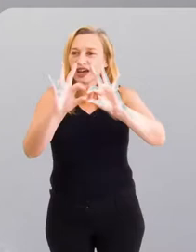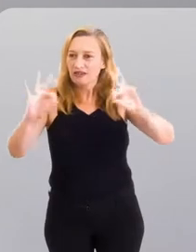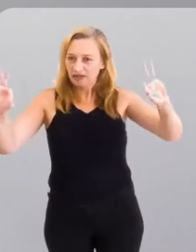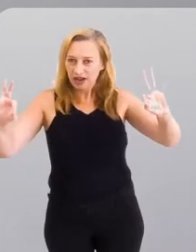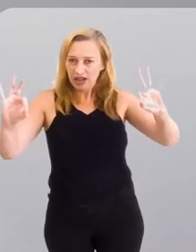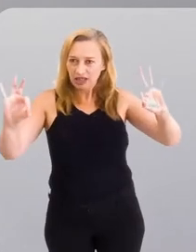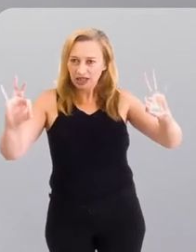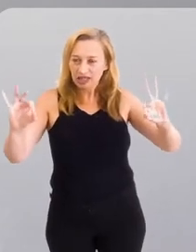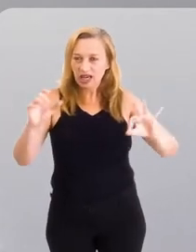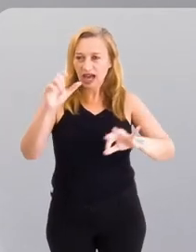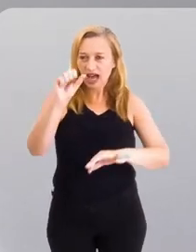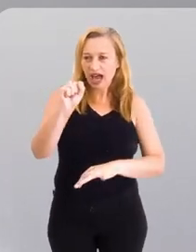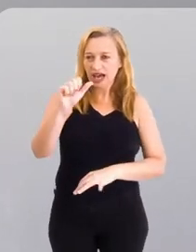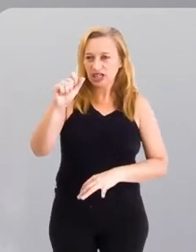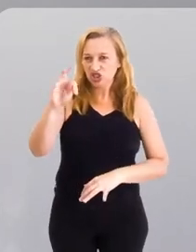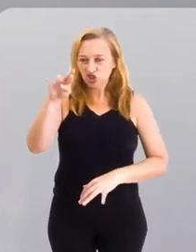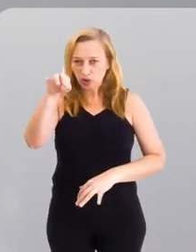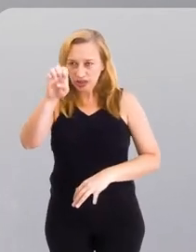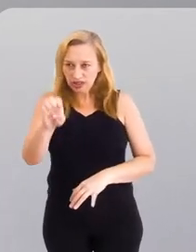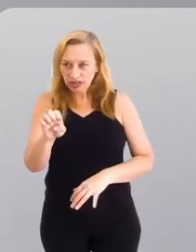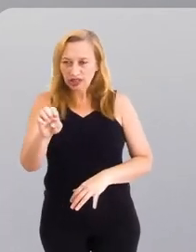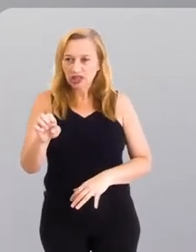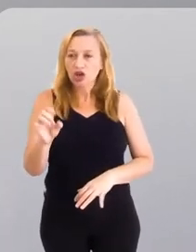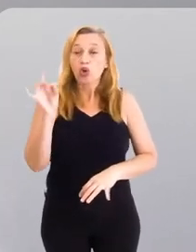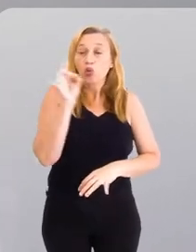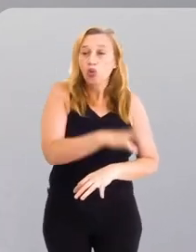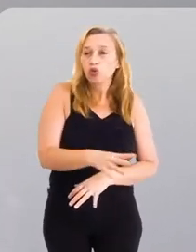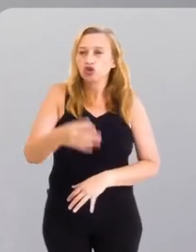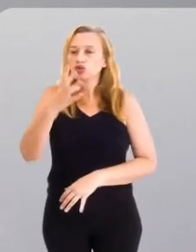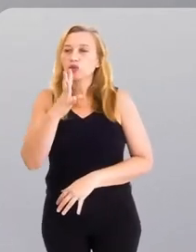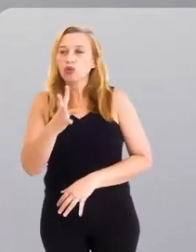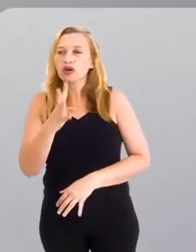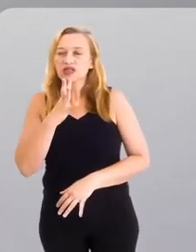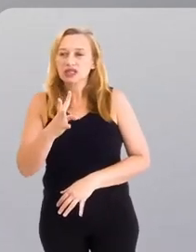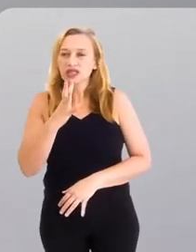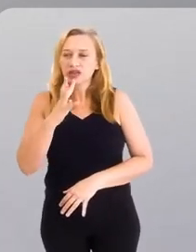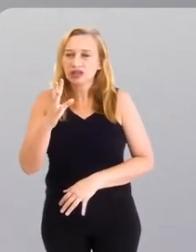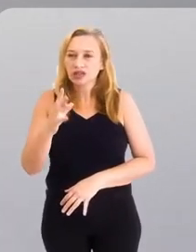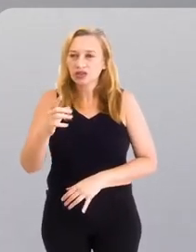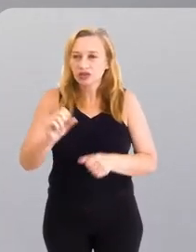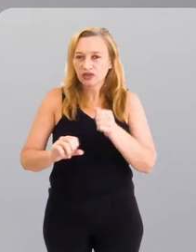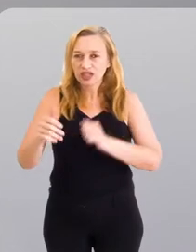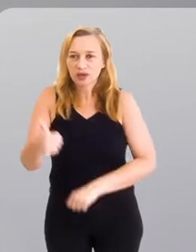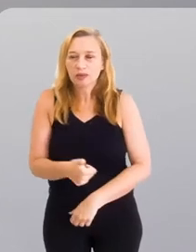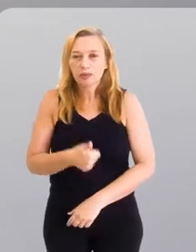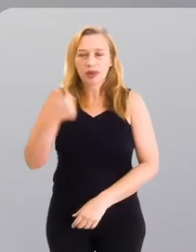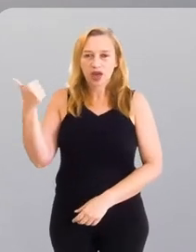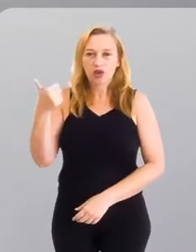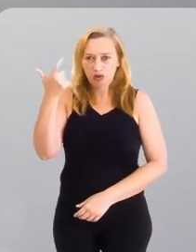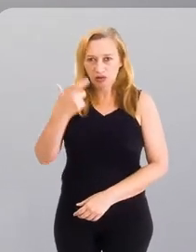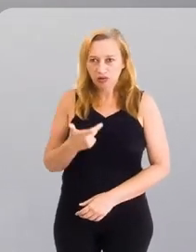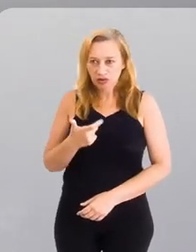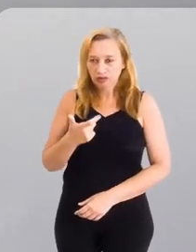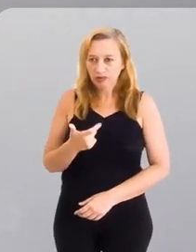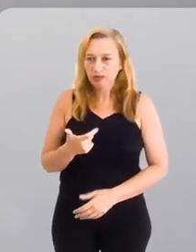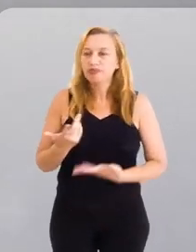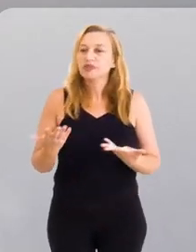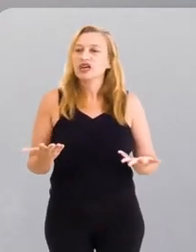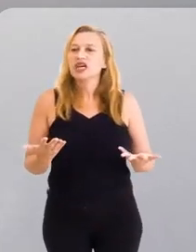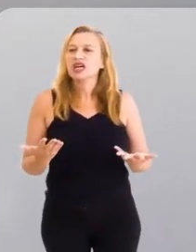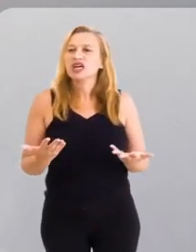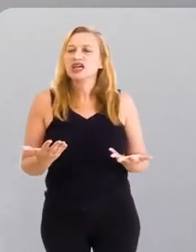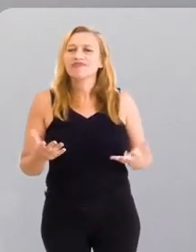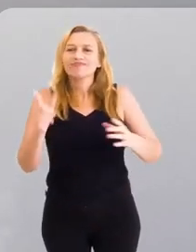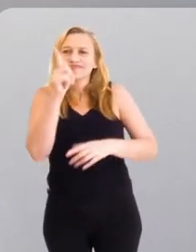como a frase que é atribuída a Sócrates costuma dizer, só é útil o conhecimento que nos torna melhores. Então, esse é o